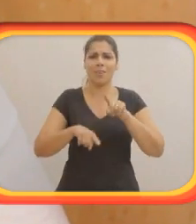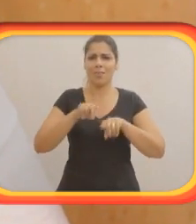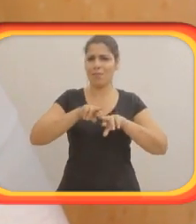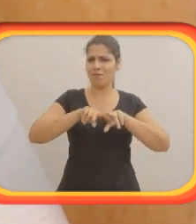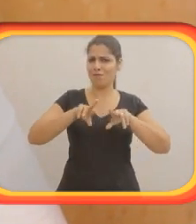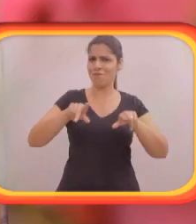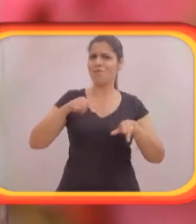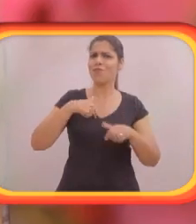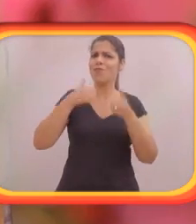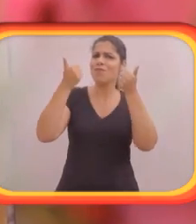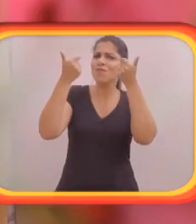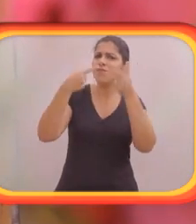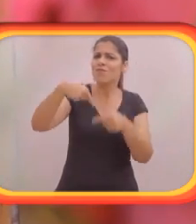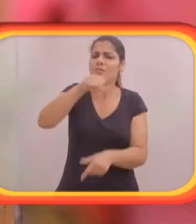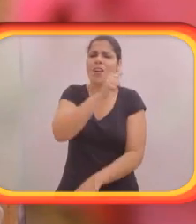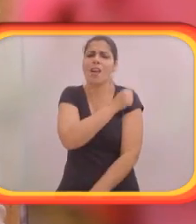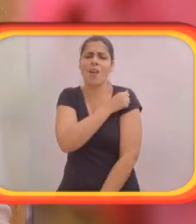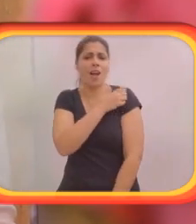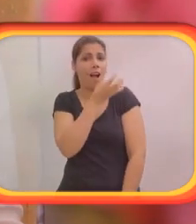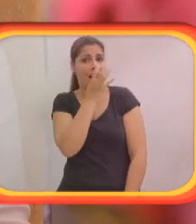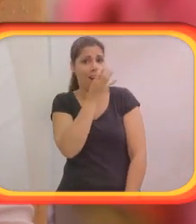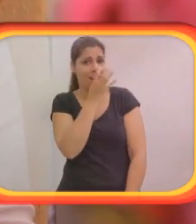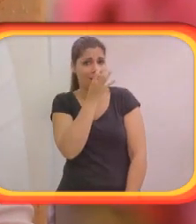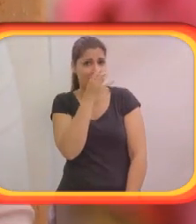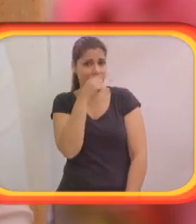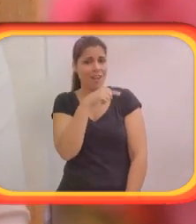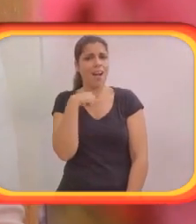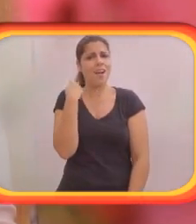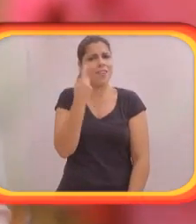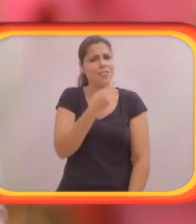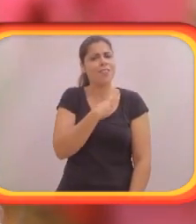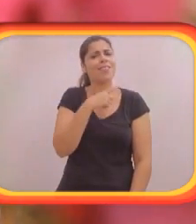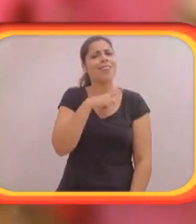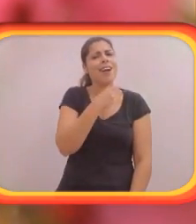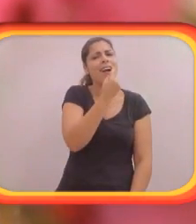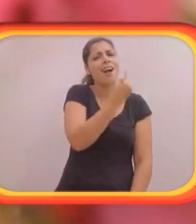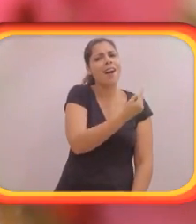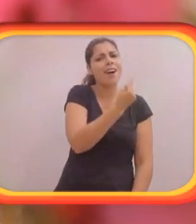é muito importante. Eu acho assim, eu me sinto assim muito...